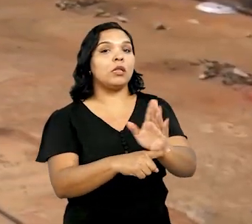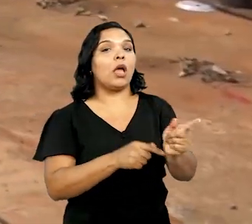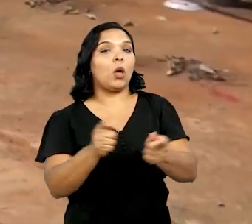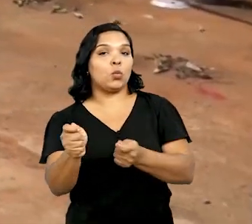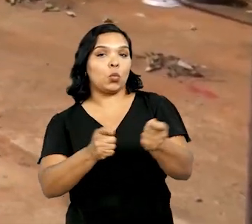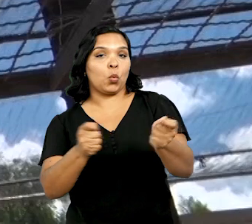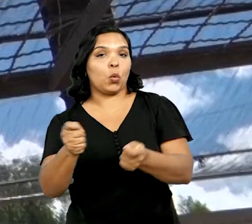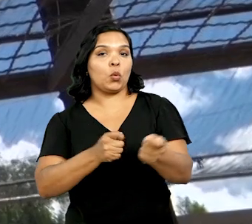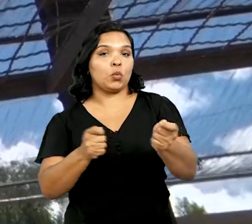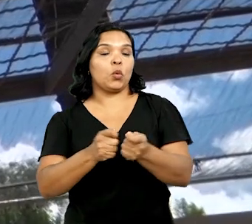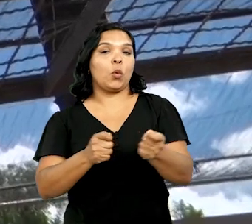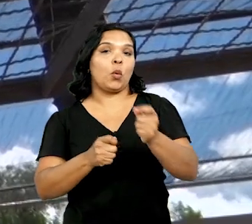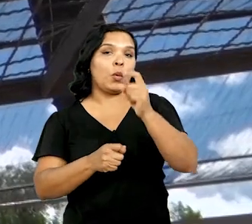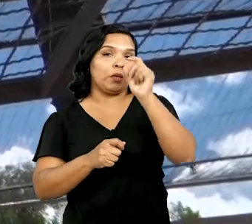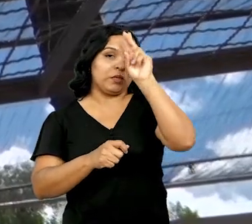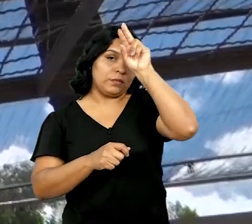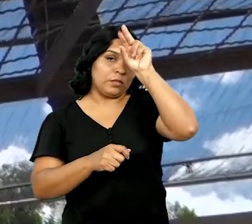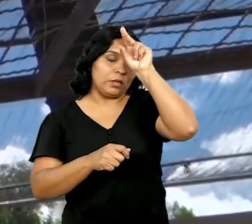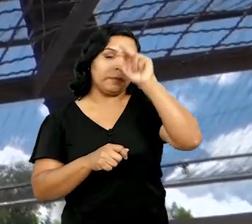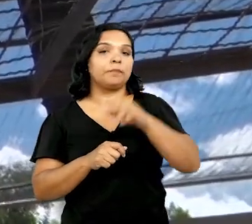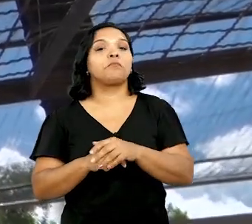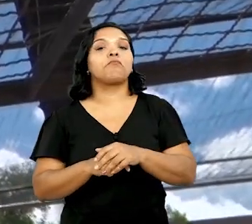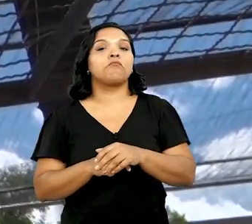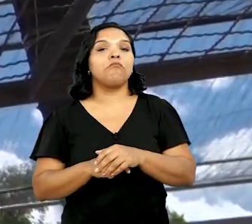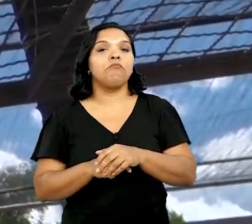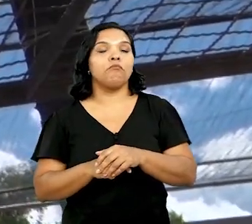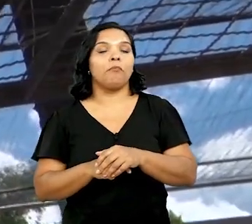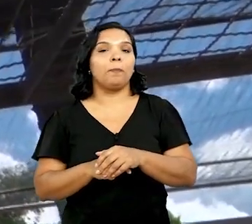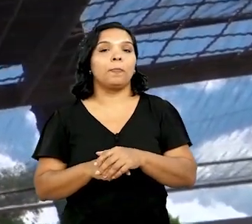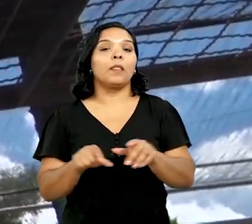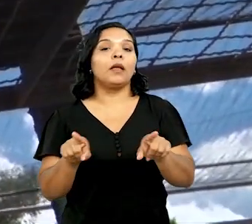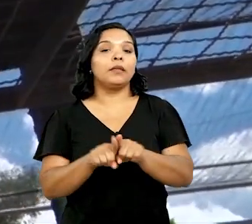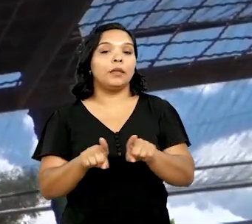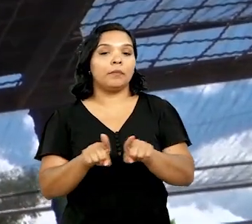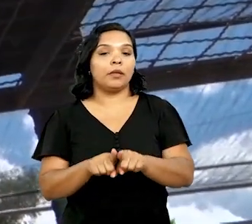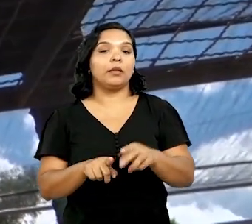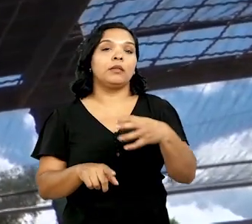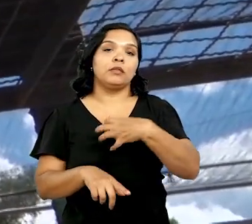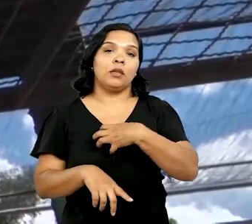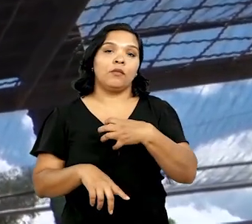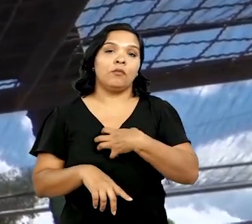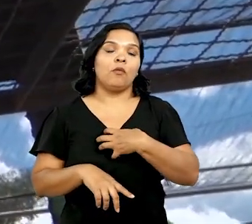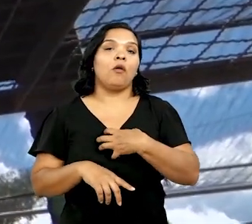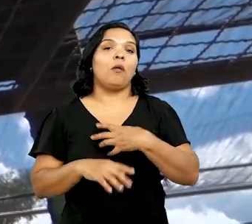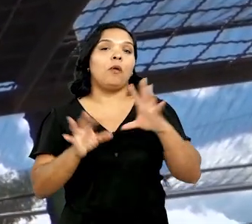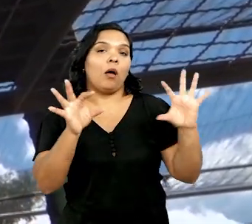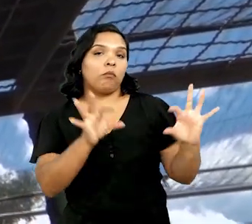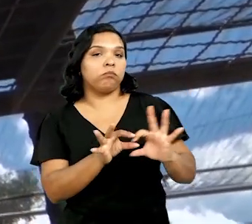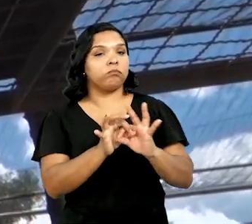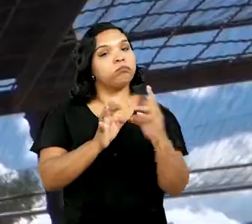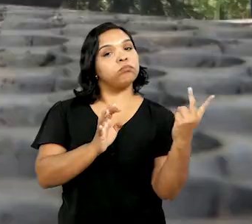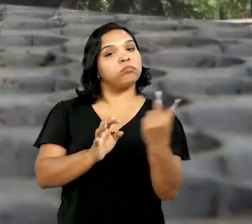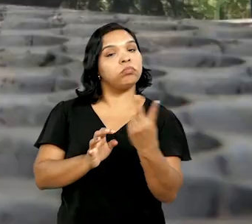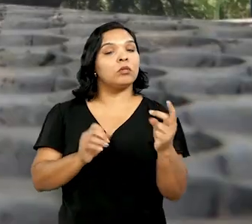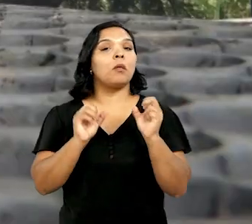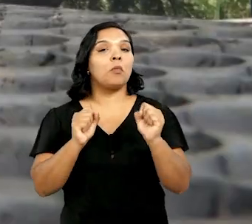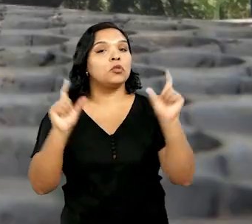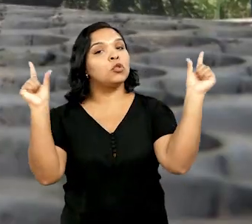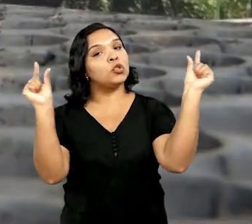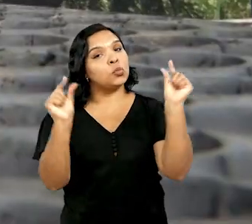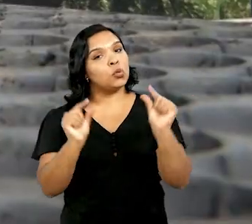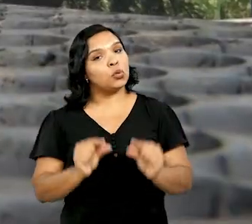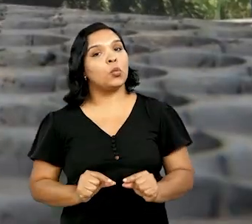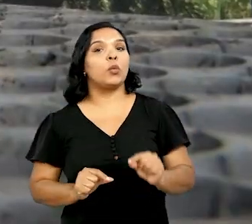controle de pragas que atacam o tomateiro, como a mosca branca. Dessa forma, o consórcio das culturas pode